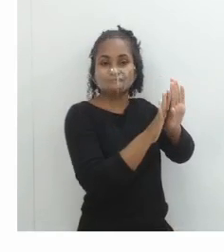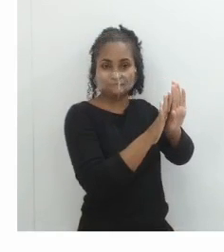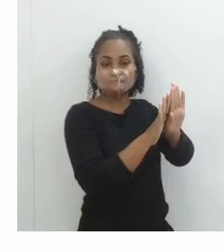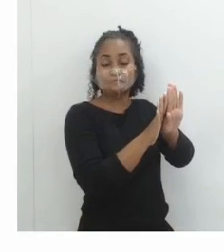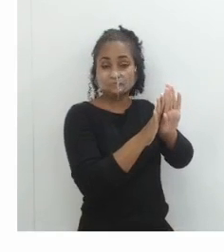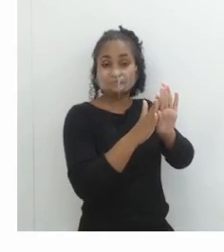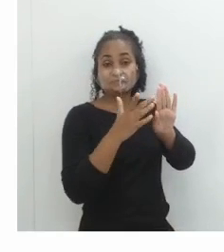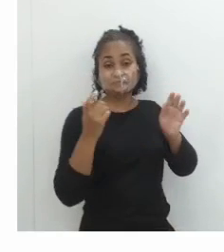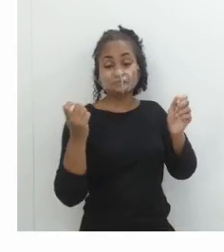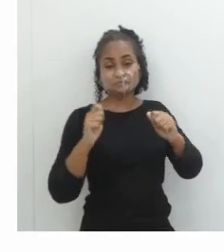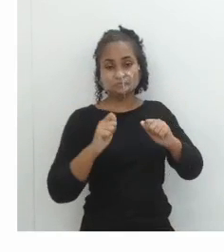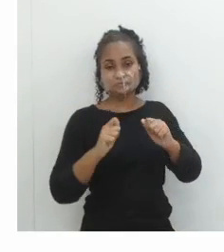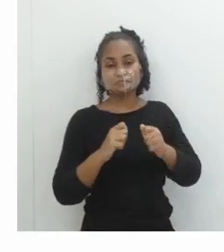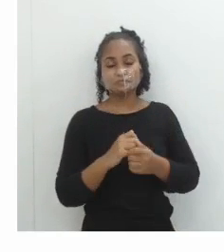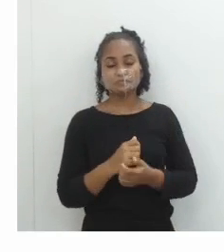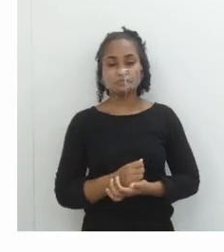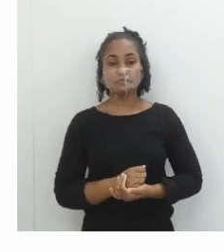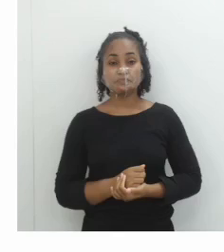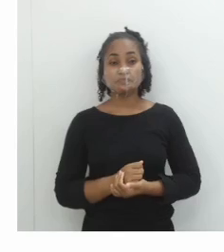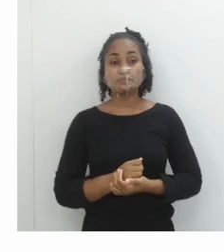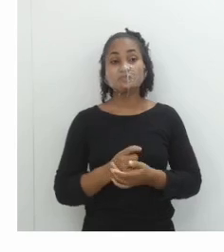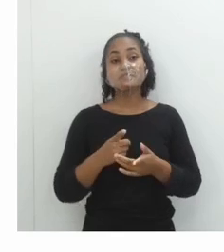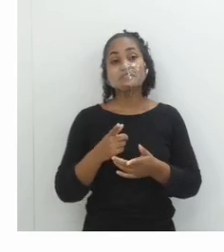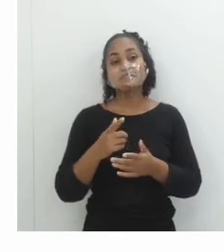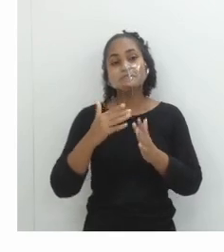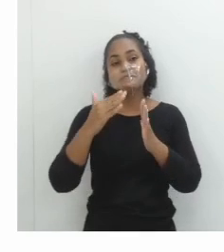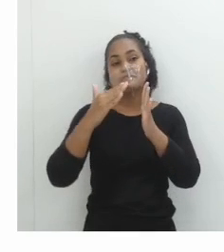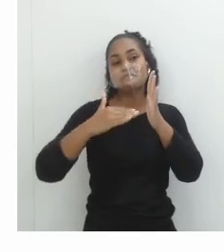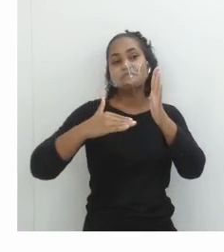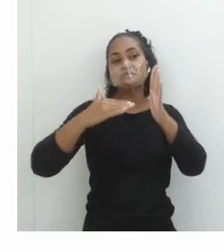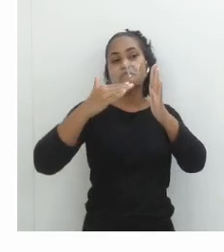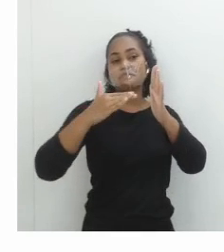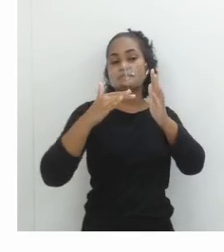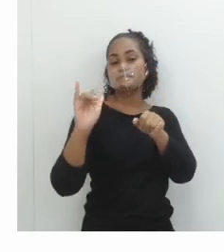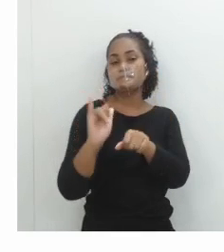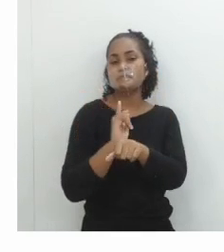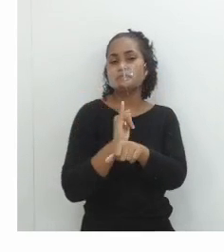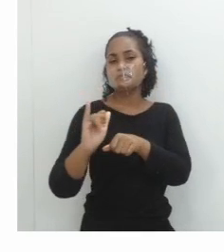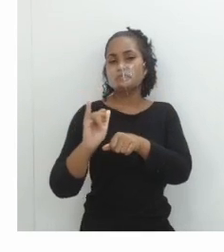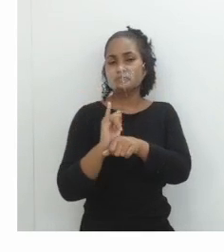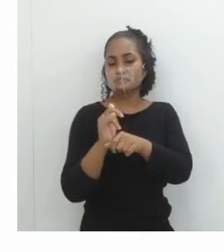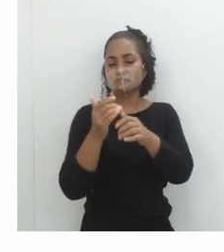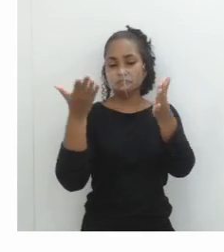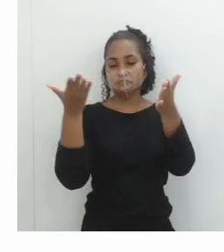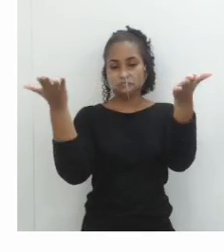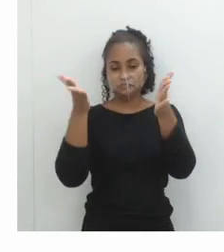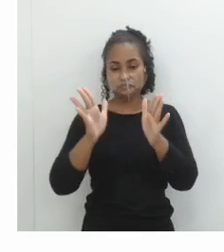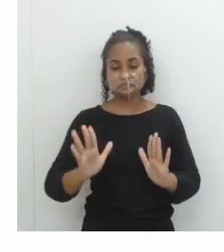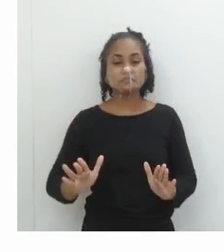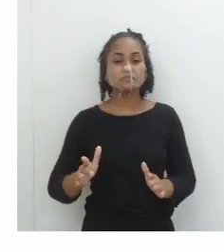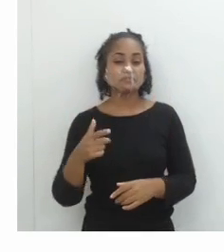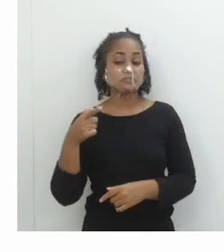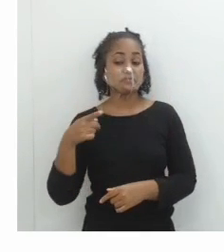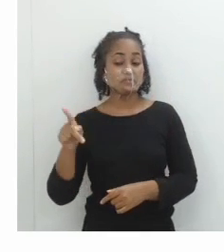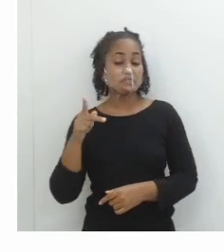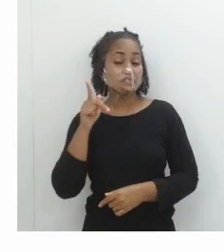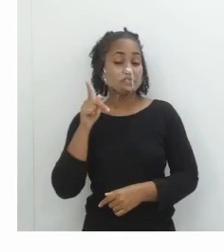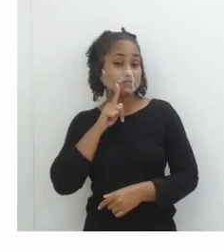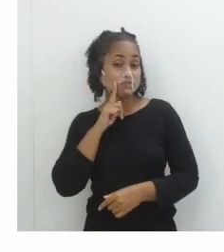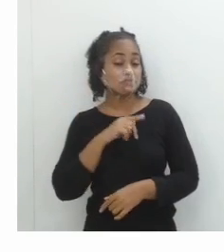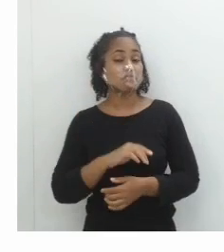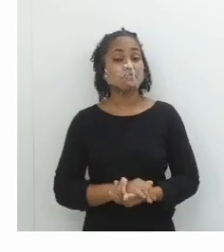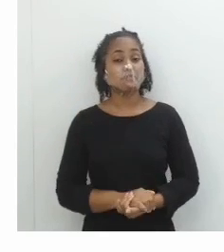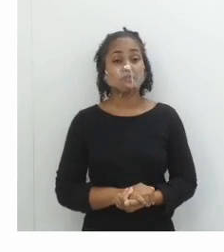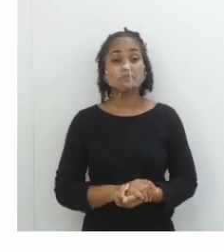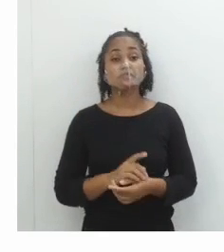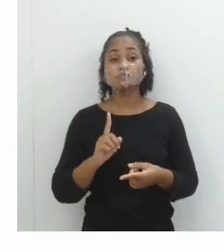para deixar a sua marca. A pintura ali vai ser a forma do corpo dessa mulher. E, em outro lado, a gente vai